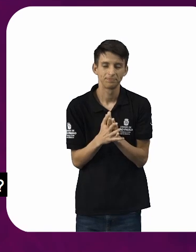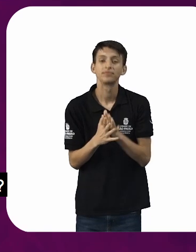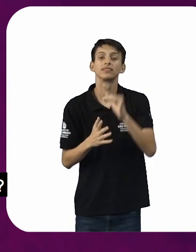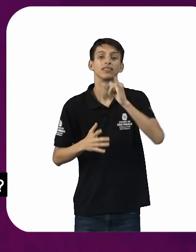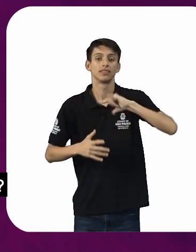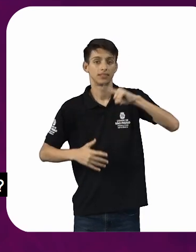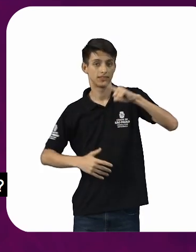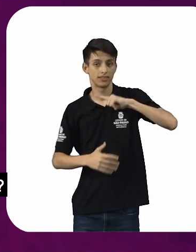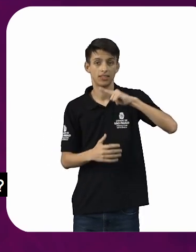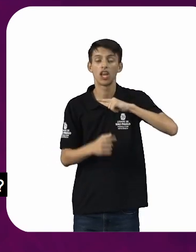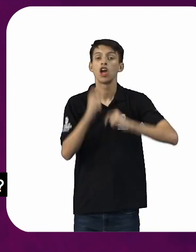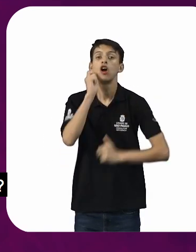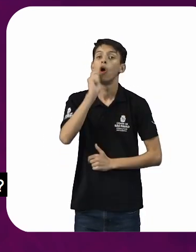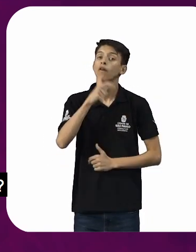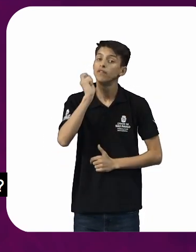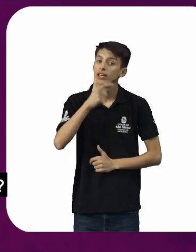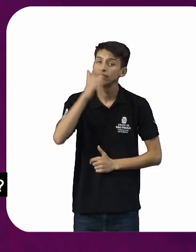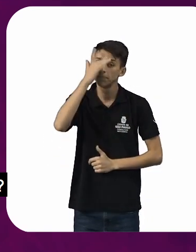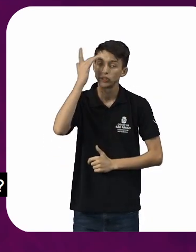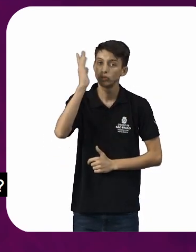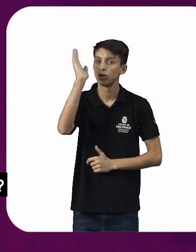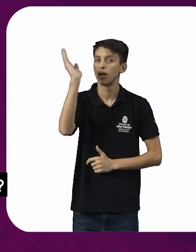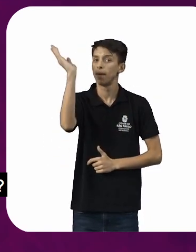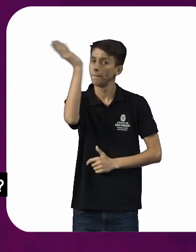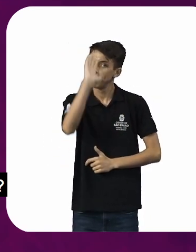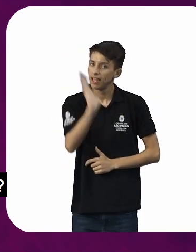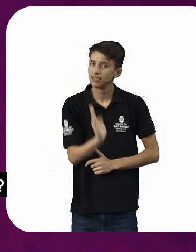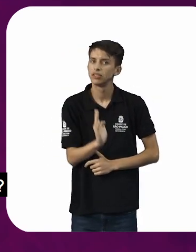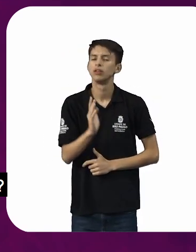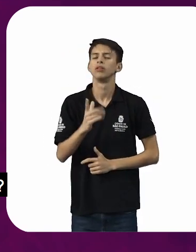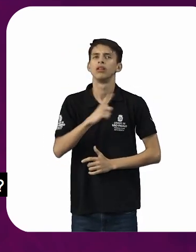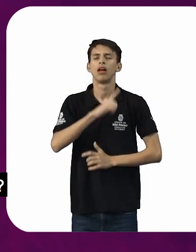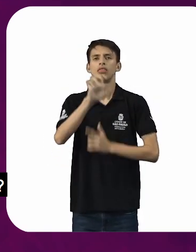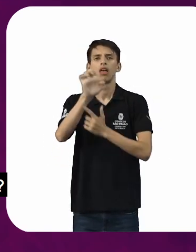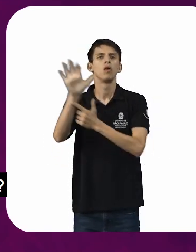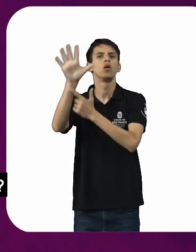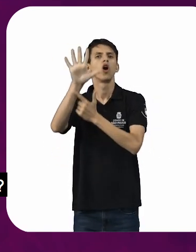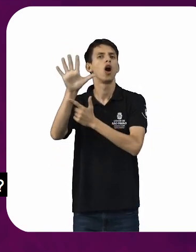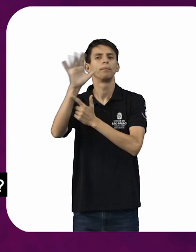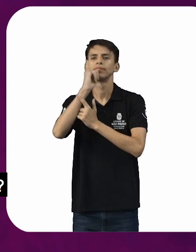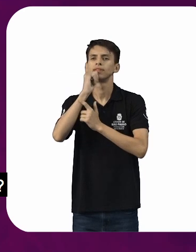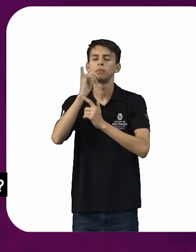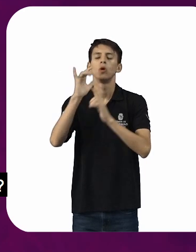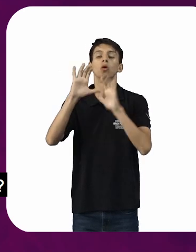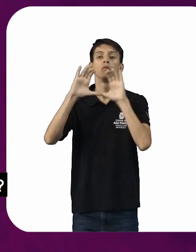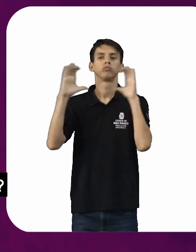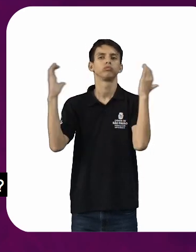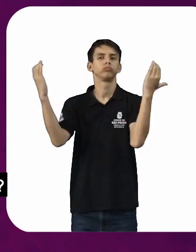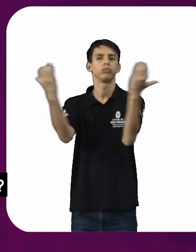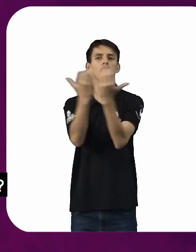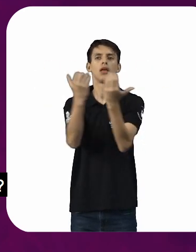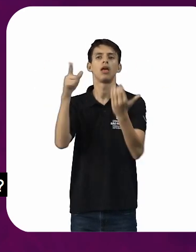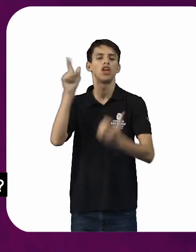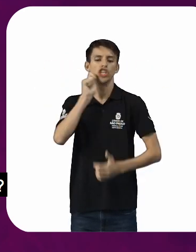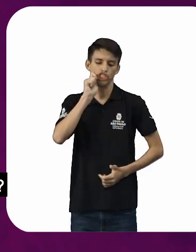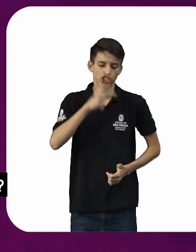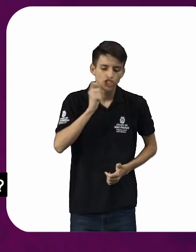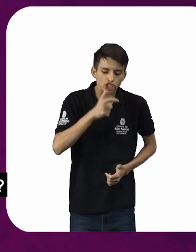diretas a jogadores, né? Os brasileiros, em especial, na Europa, né? Mas isso se qualifica como